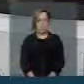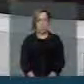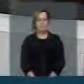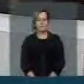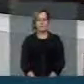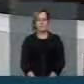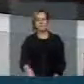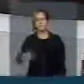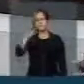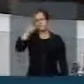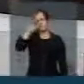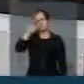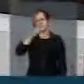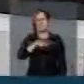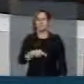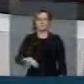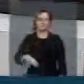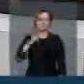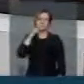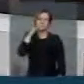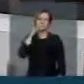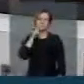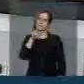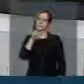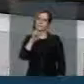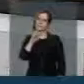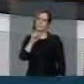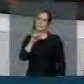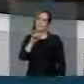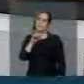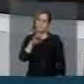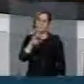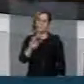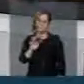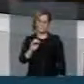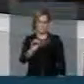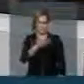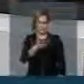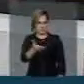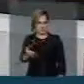senhor presidente deputado Luís Couto senhoras e senhores